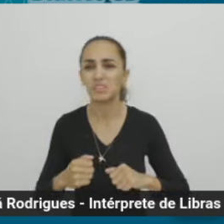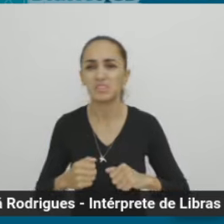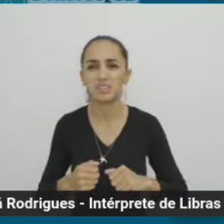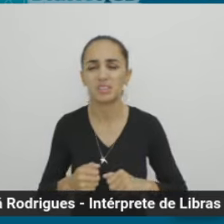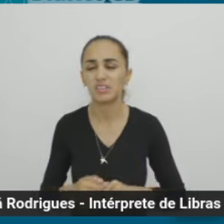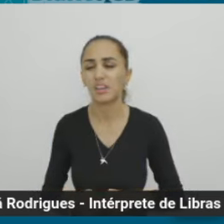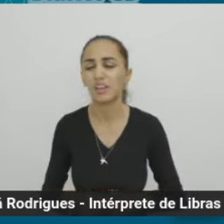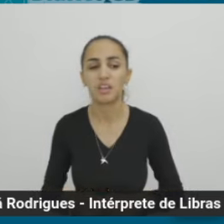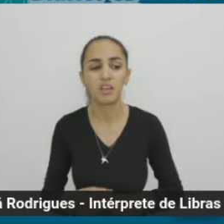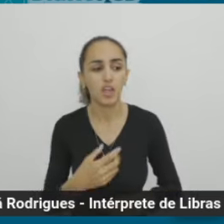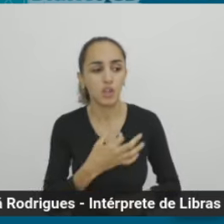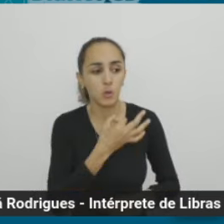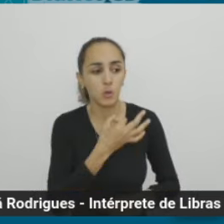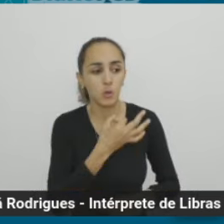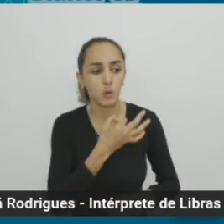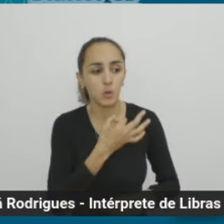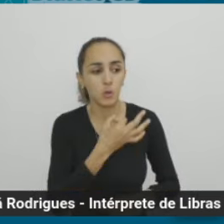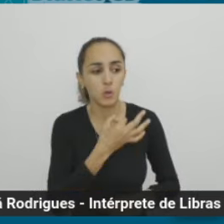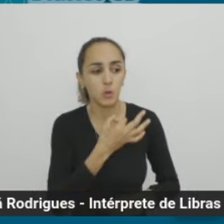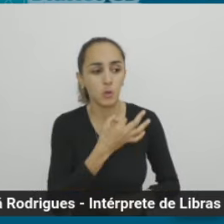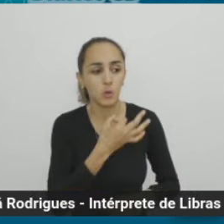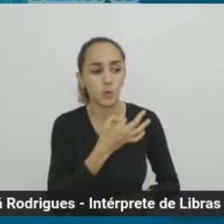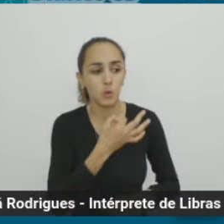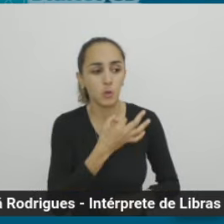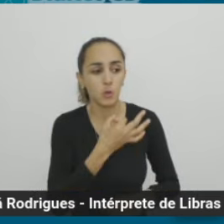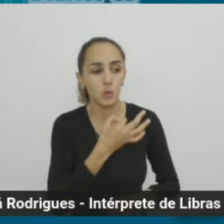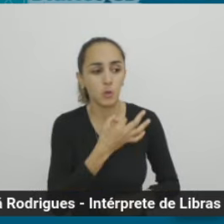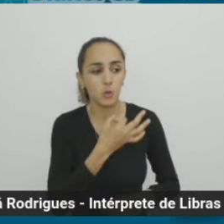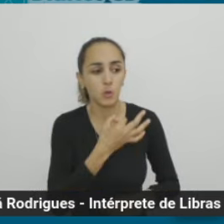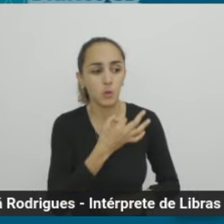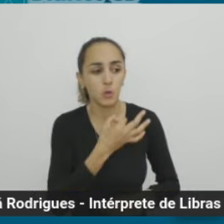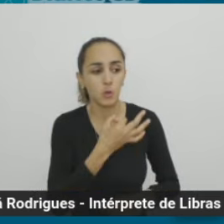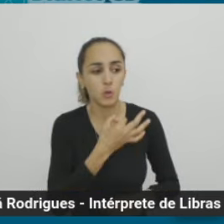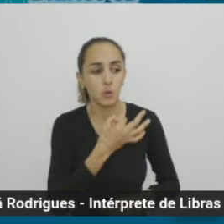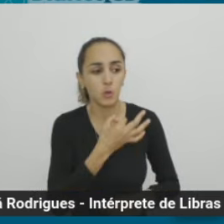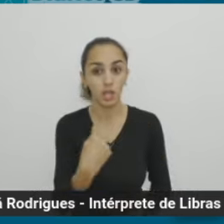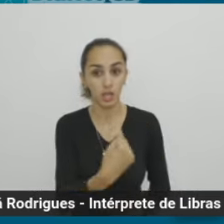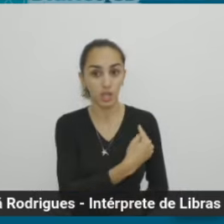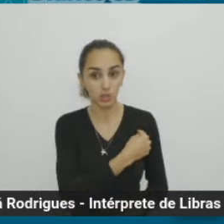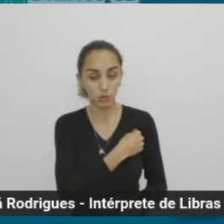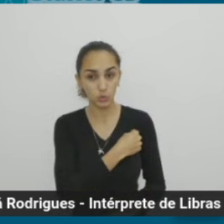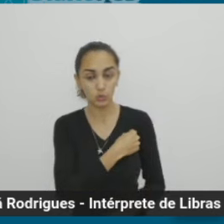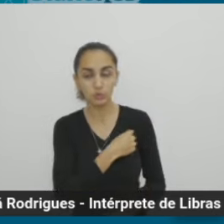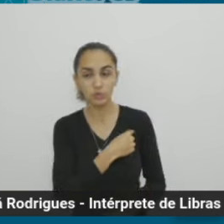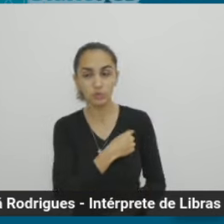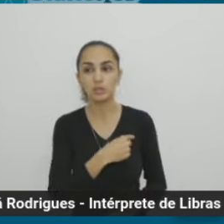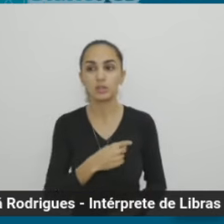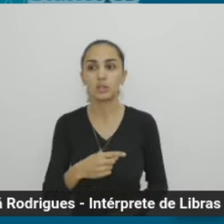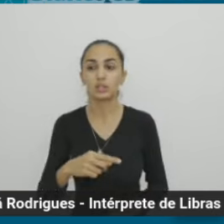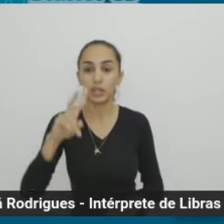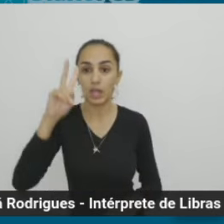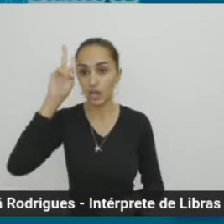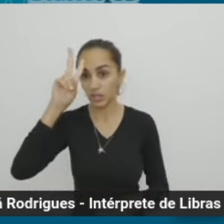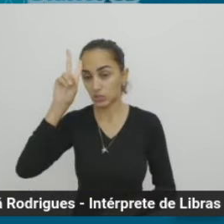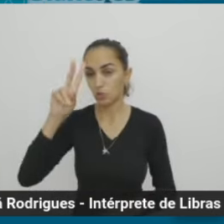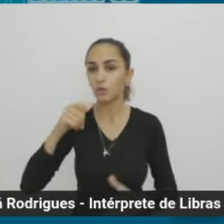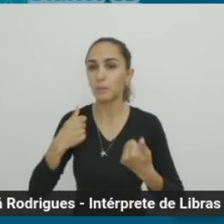falas. É conosco, e não por nós, que a roda da história precisa